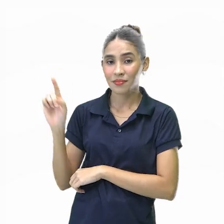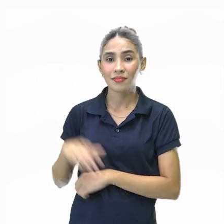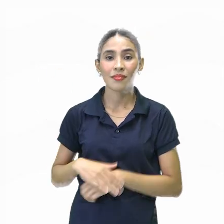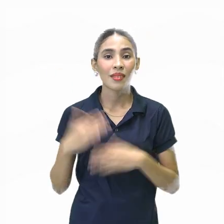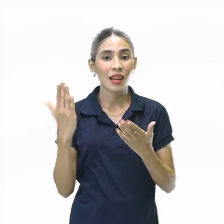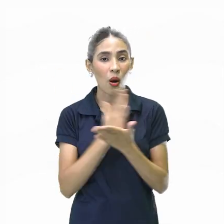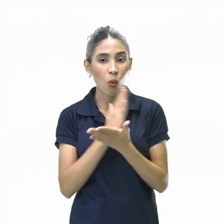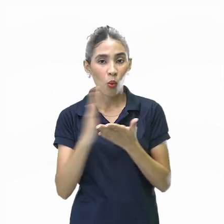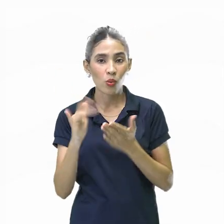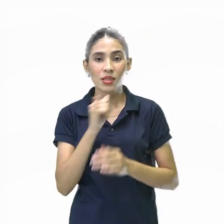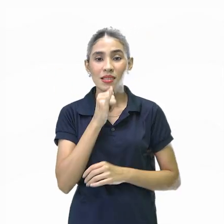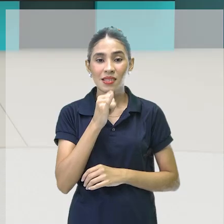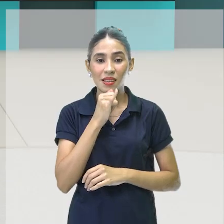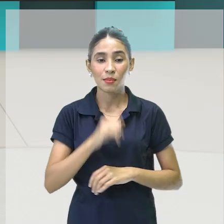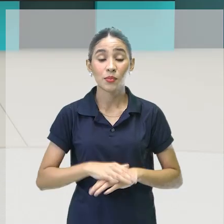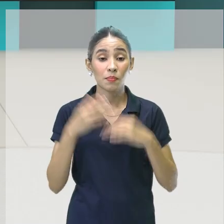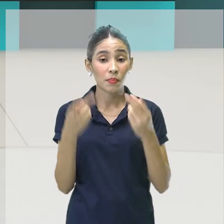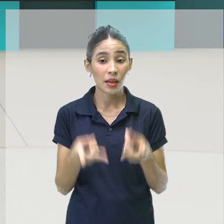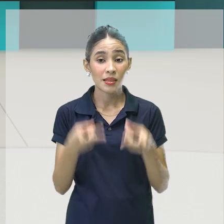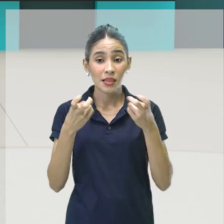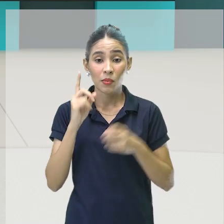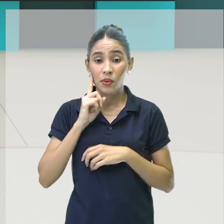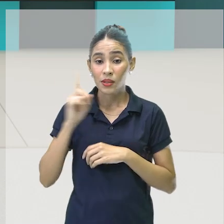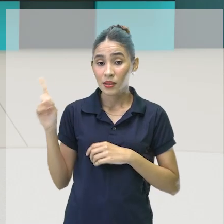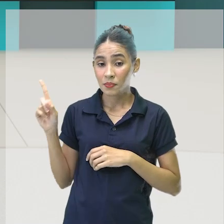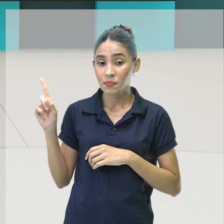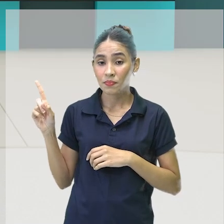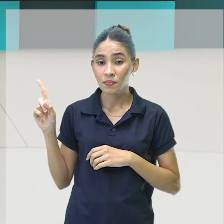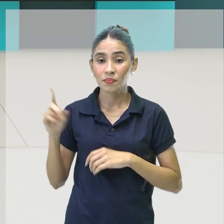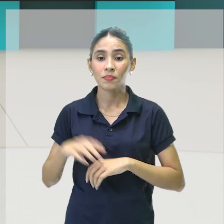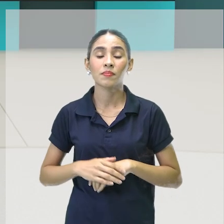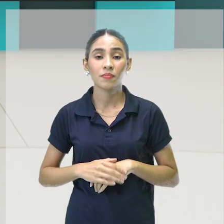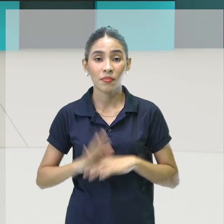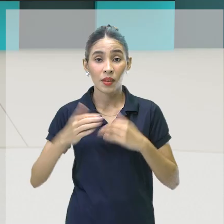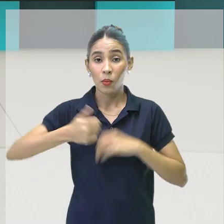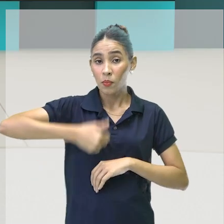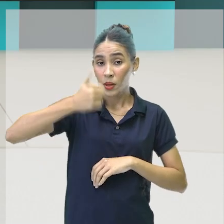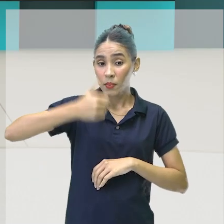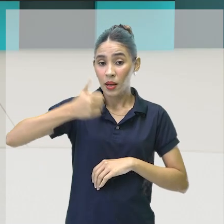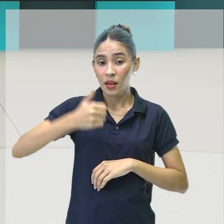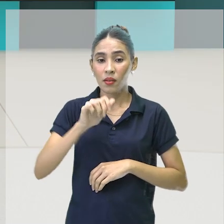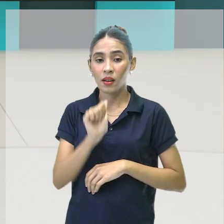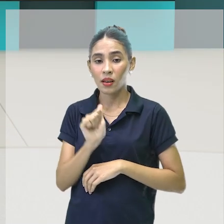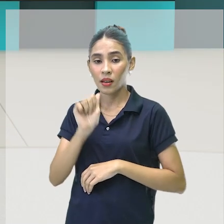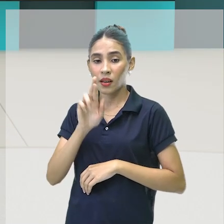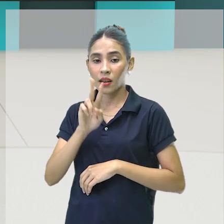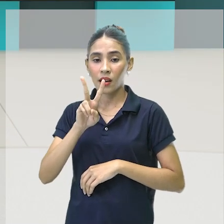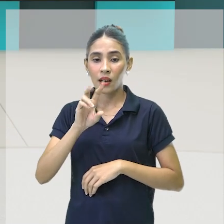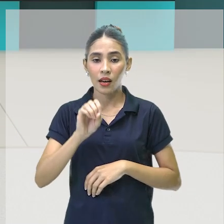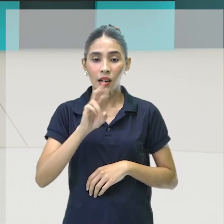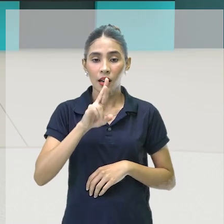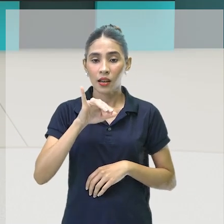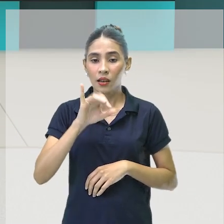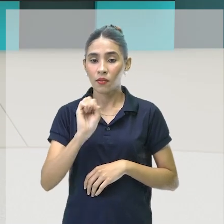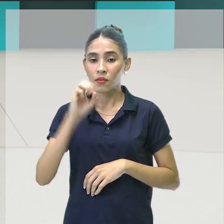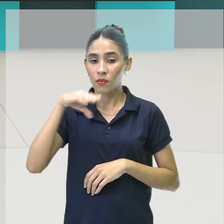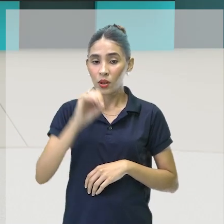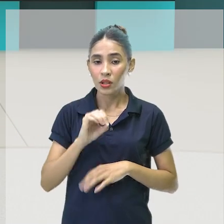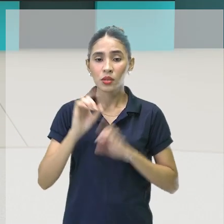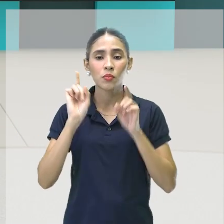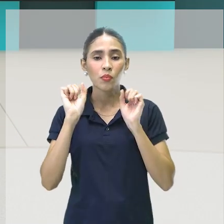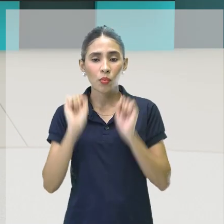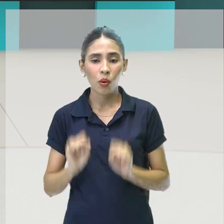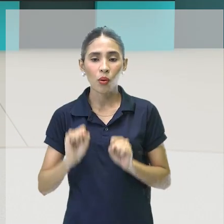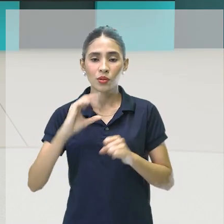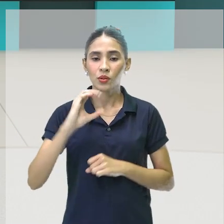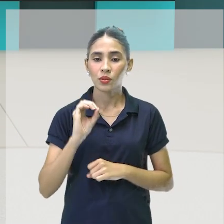alguns, então? Observem aqui. O primeiro que eu venho trazendo para vocês é o arvorismo, que pode ser acrobático,